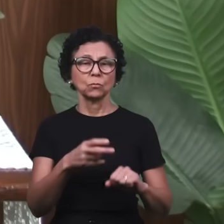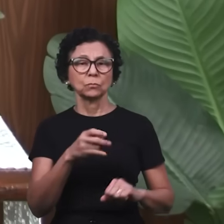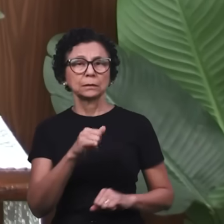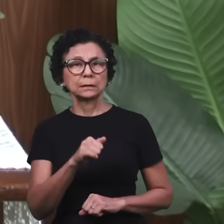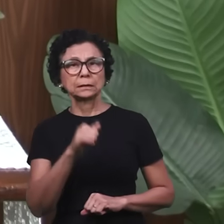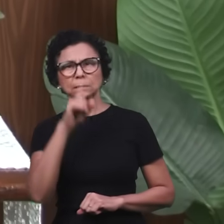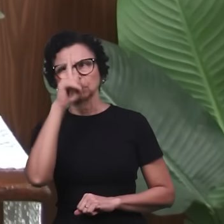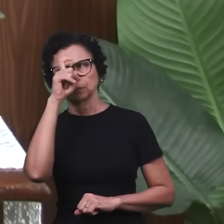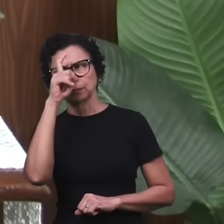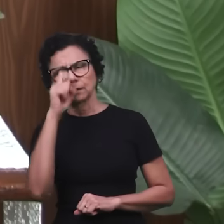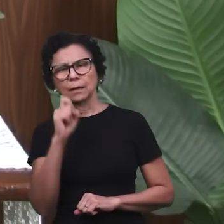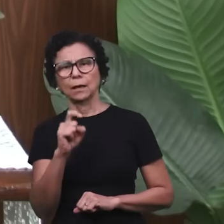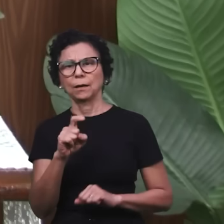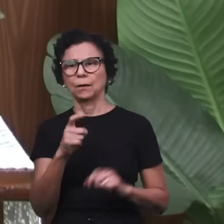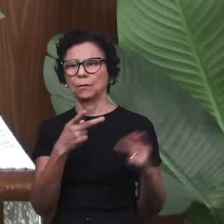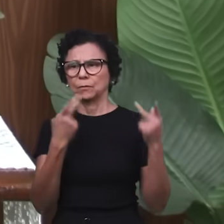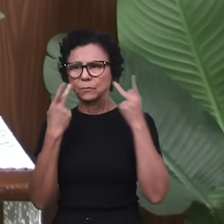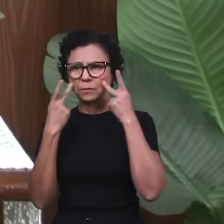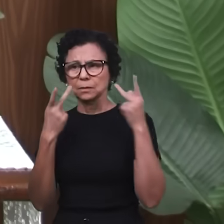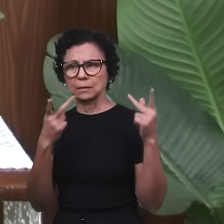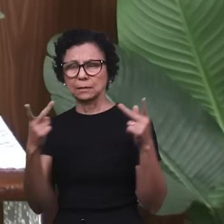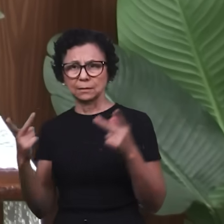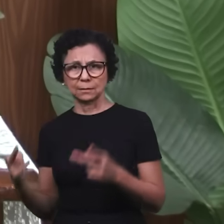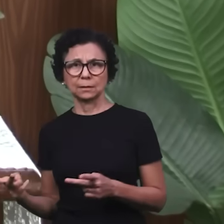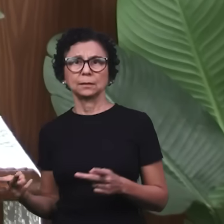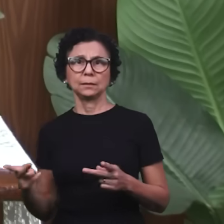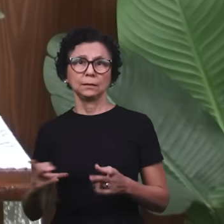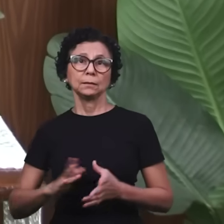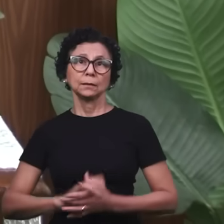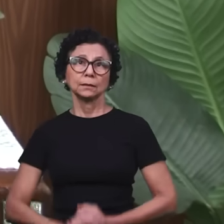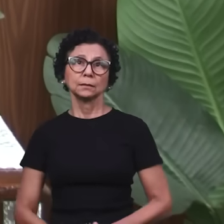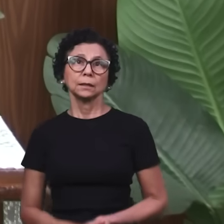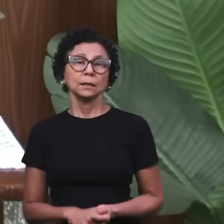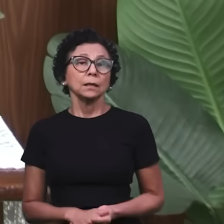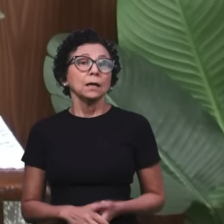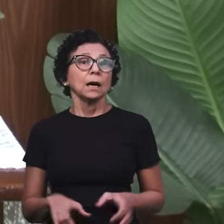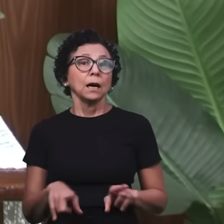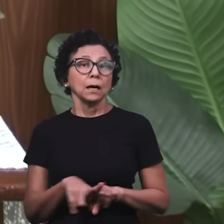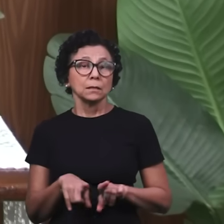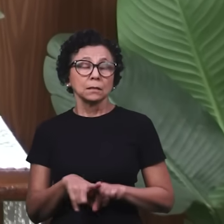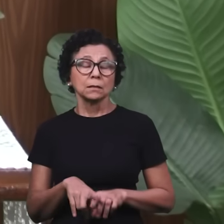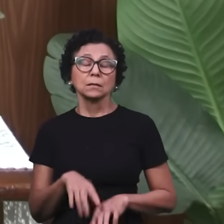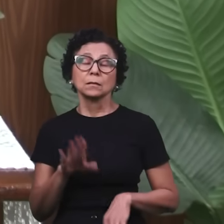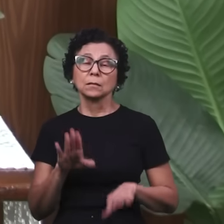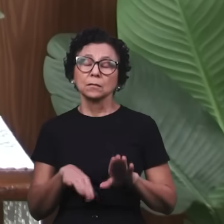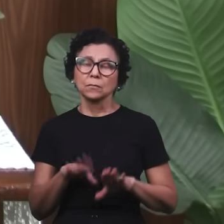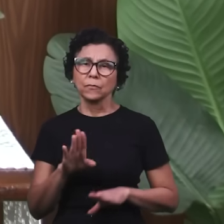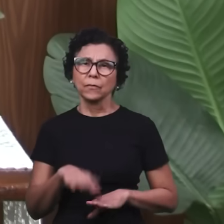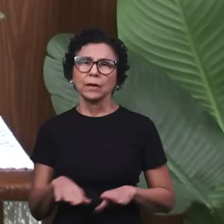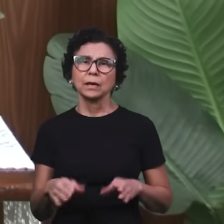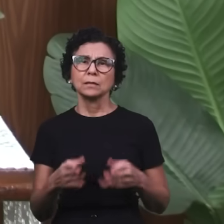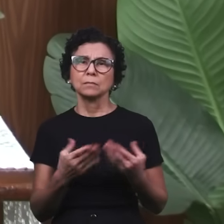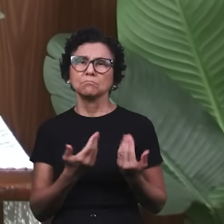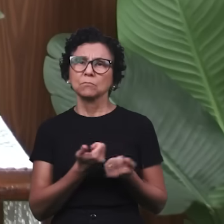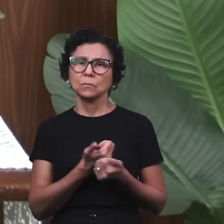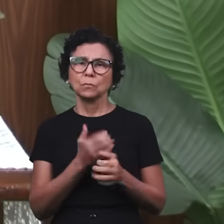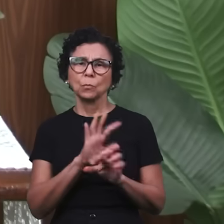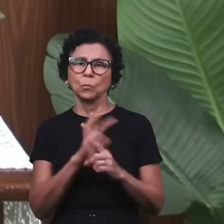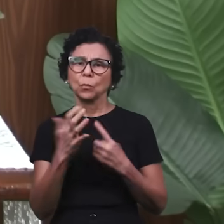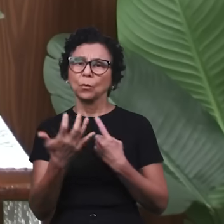nos lares, muitas vezes levar até aquilo que é o próprio sustento diário, que para muitas estão